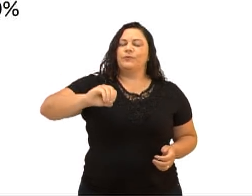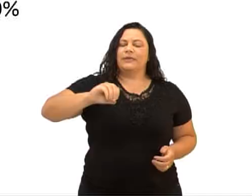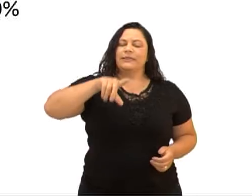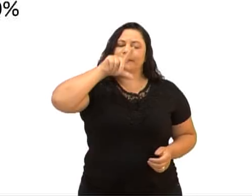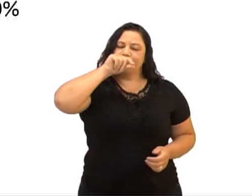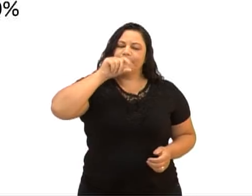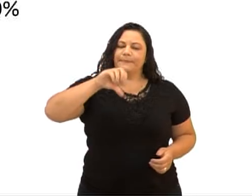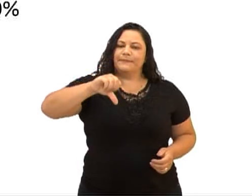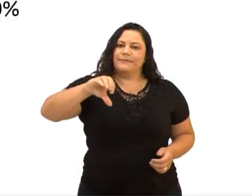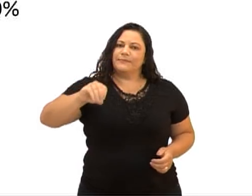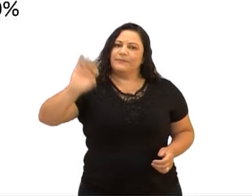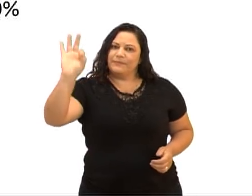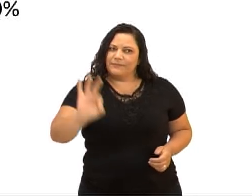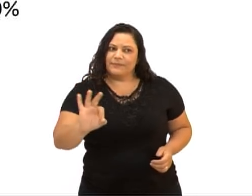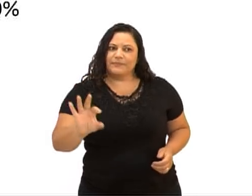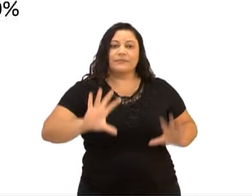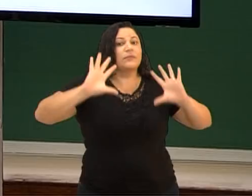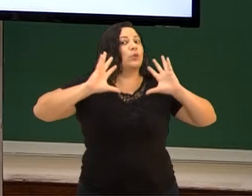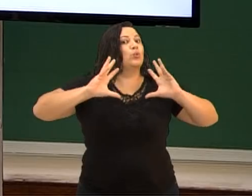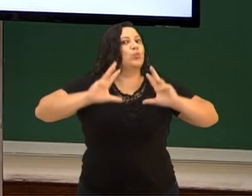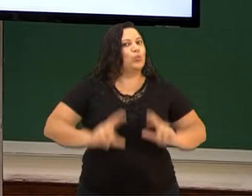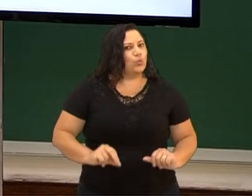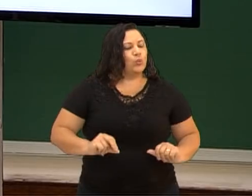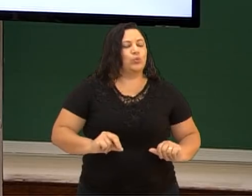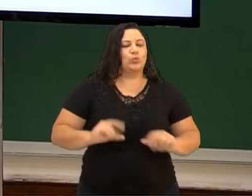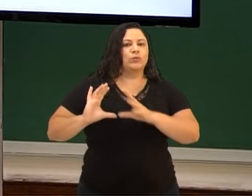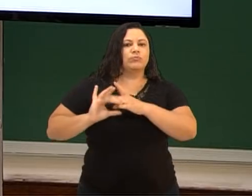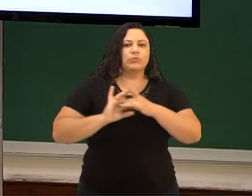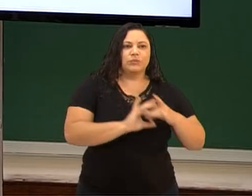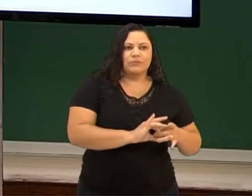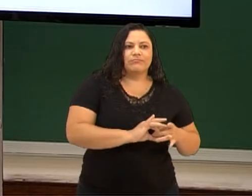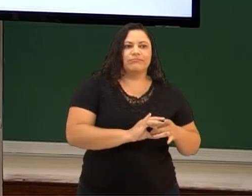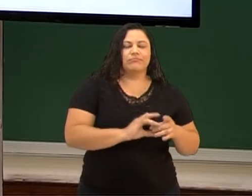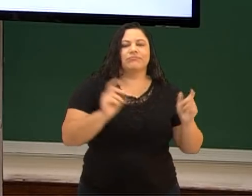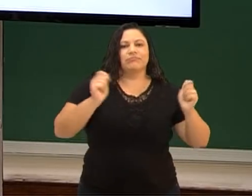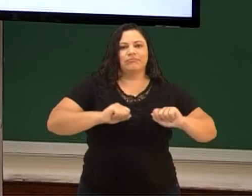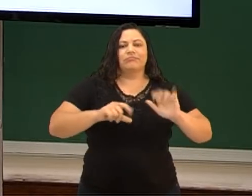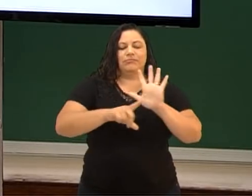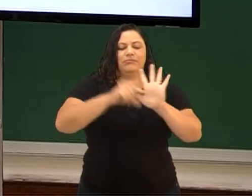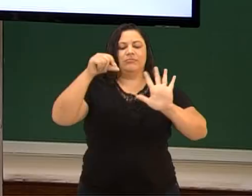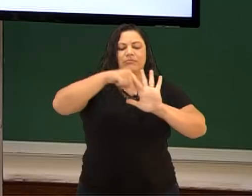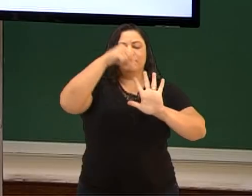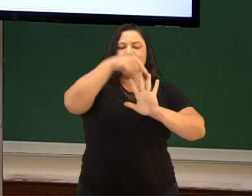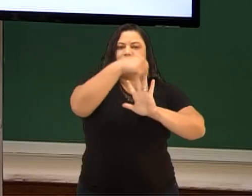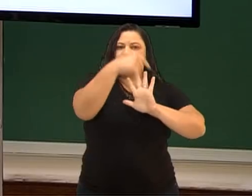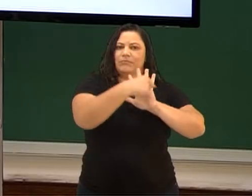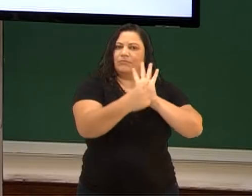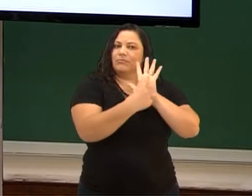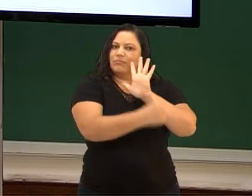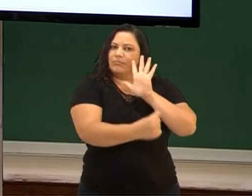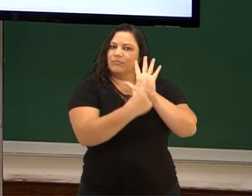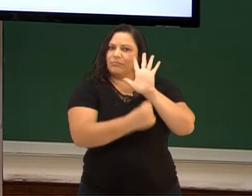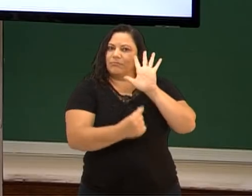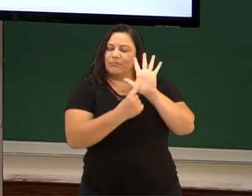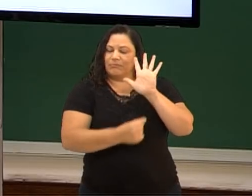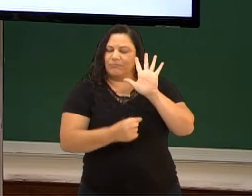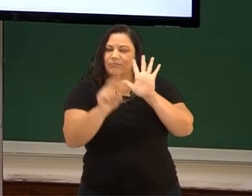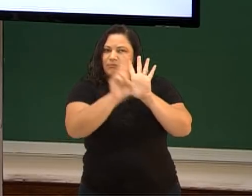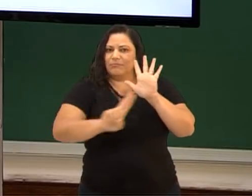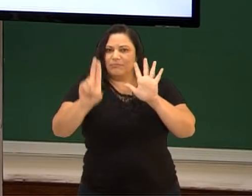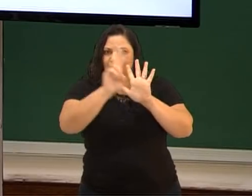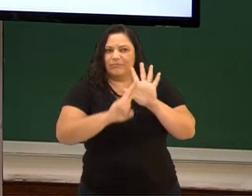aves 90 graus. Todos eles correspondentes lá ao nosso gráfico de setores que estamos utilizando